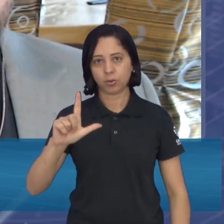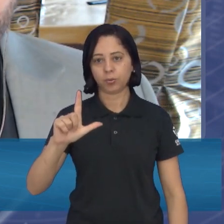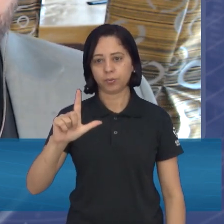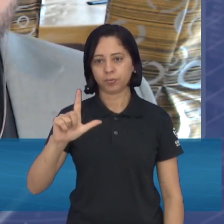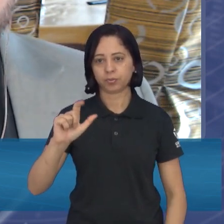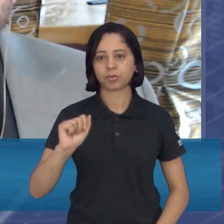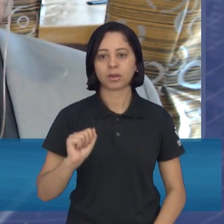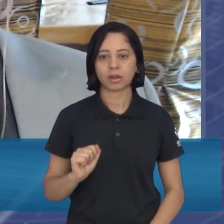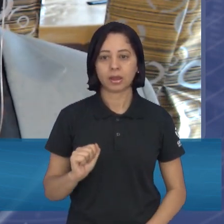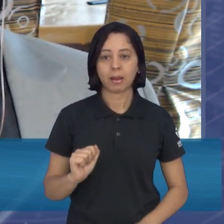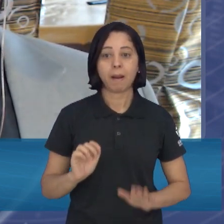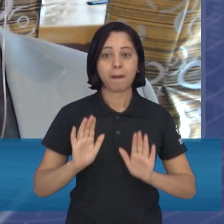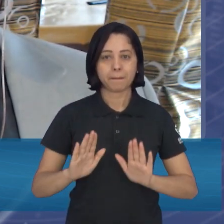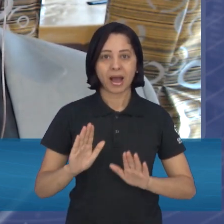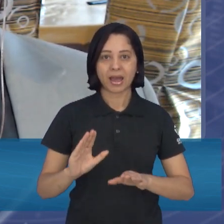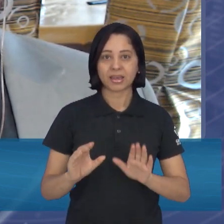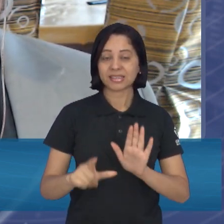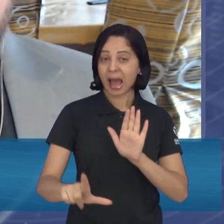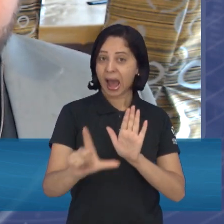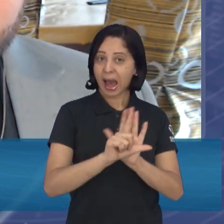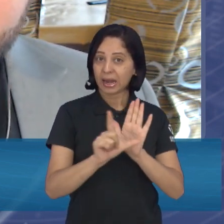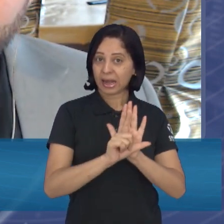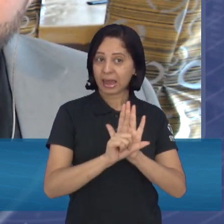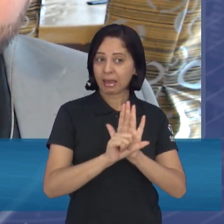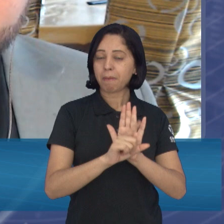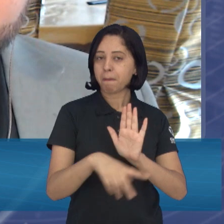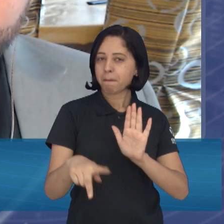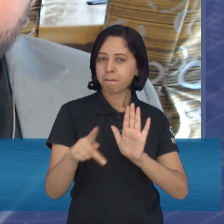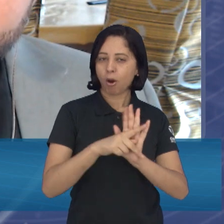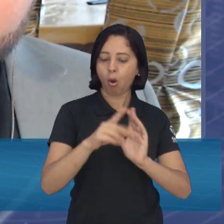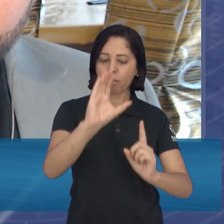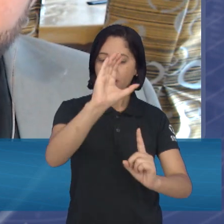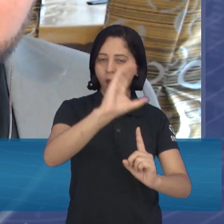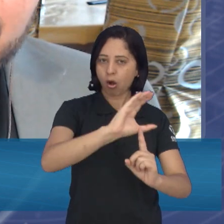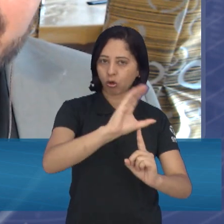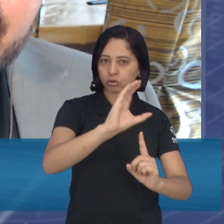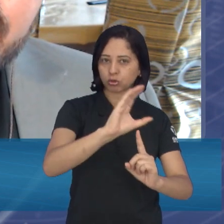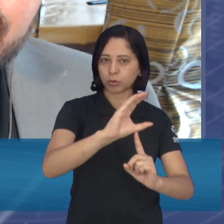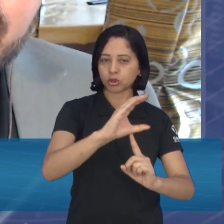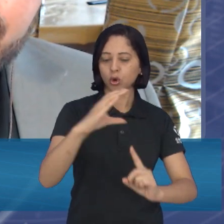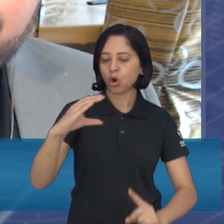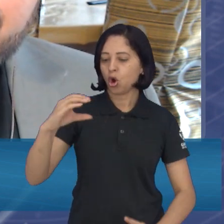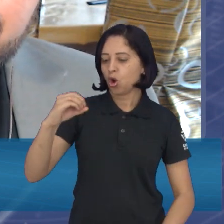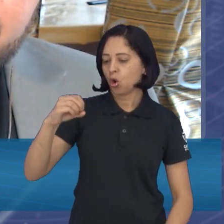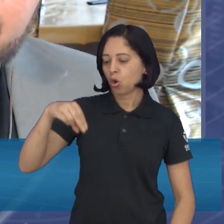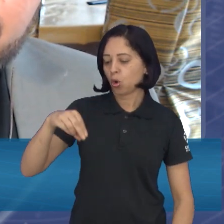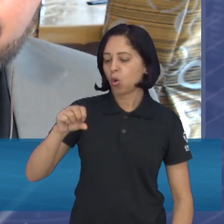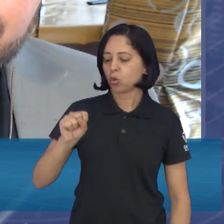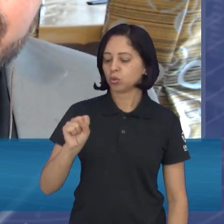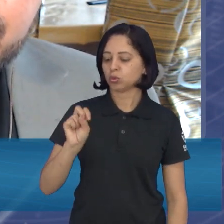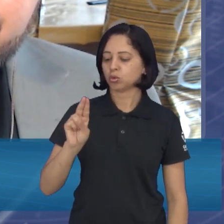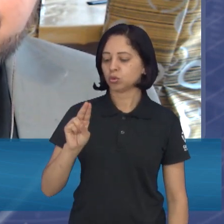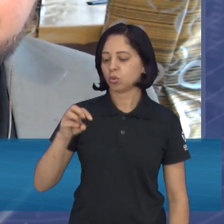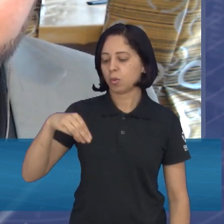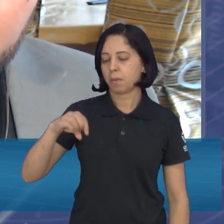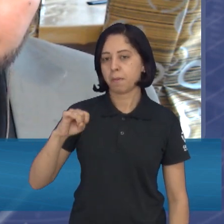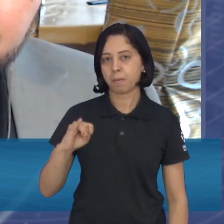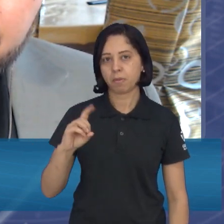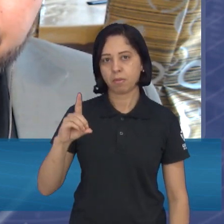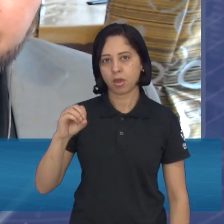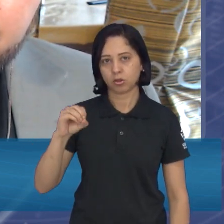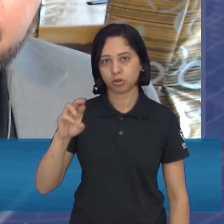federal. Agora, o Código do Consumidor, ele é uma lei especial, a lei número 8.078